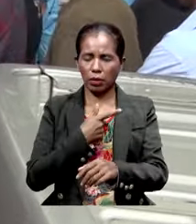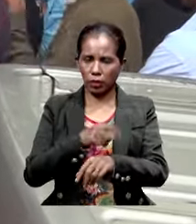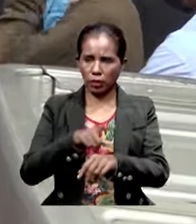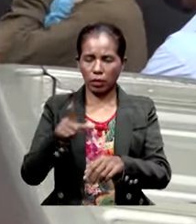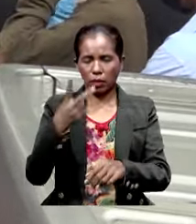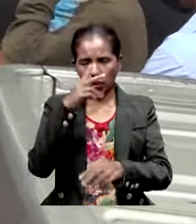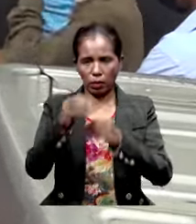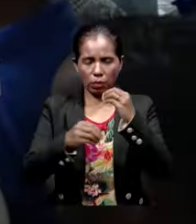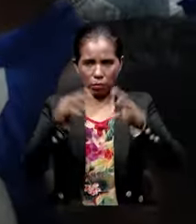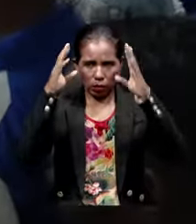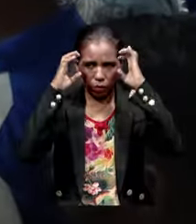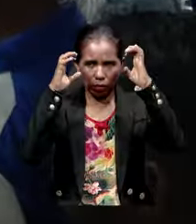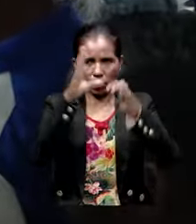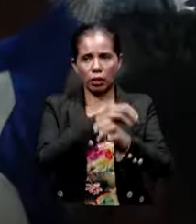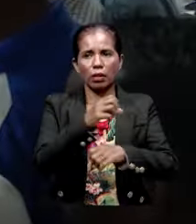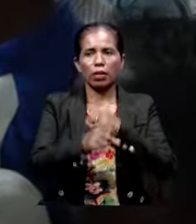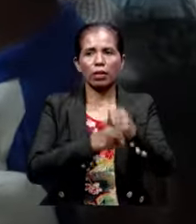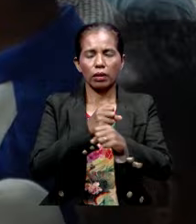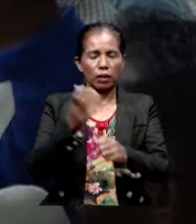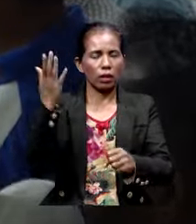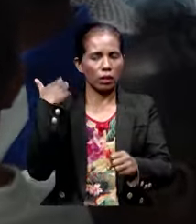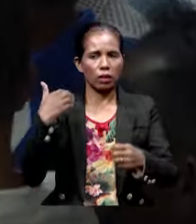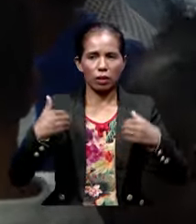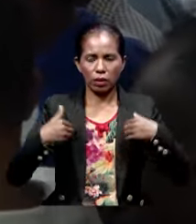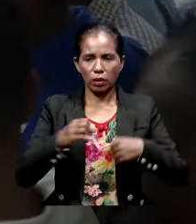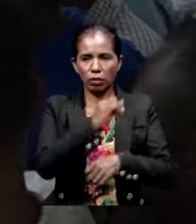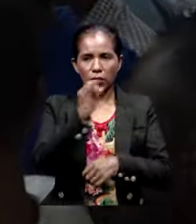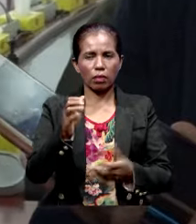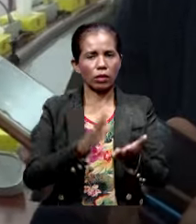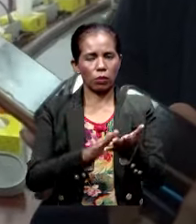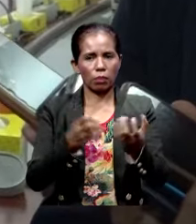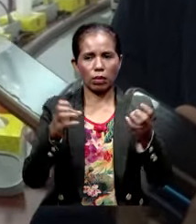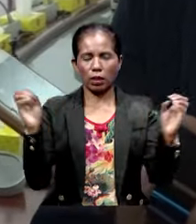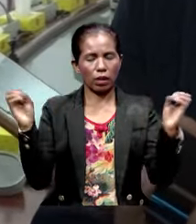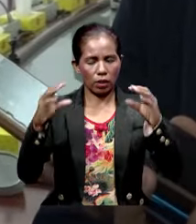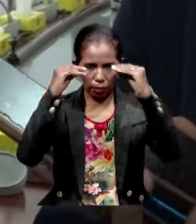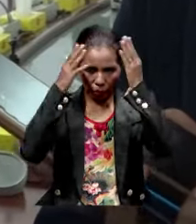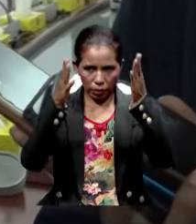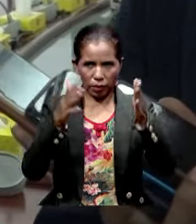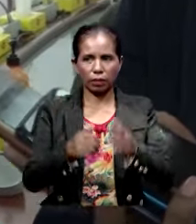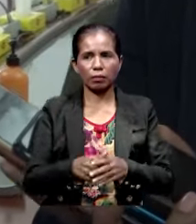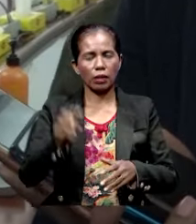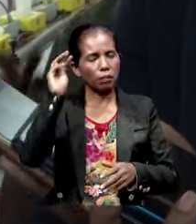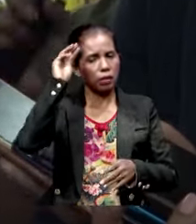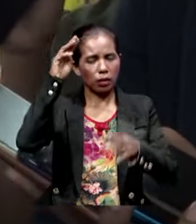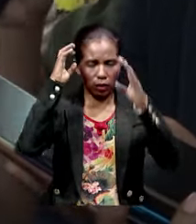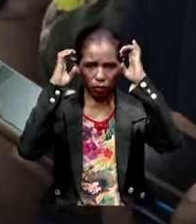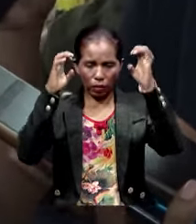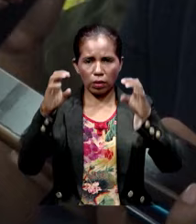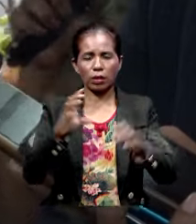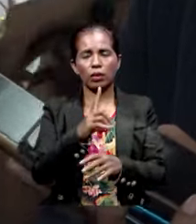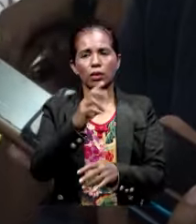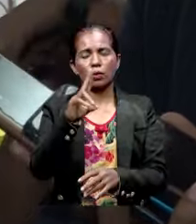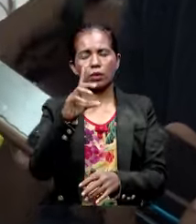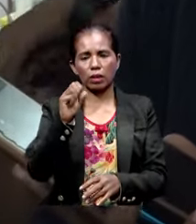trata assunto de educação e atina um conto que não mostra identifica a escola Barak Maximenes, professor. No nome ministro da Educação Dulce de Jesus